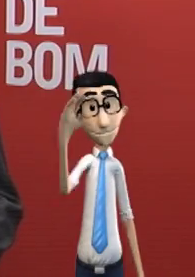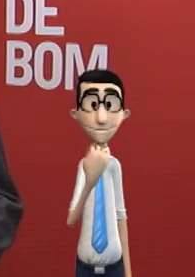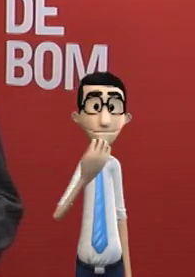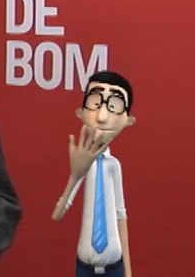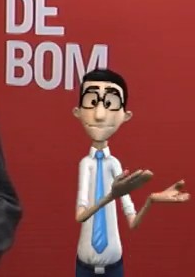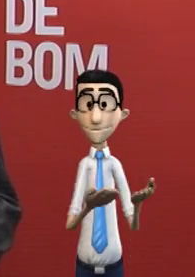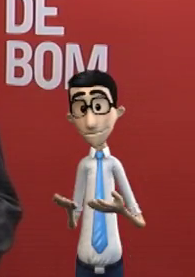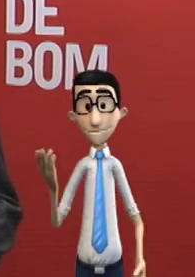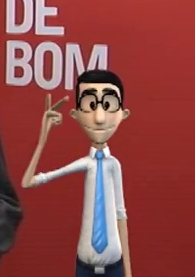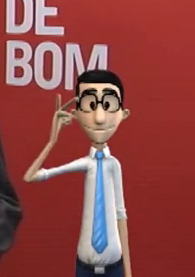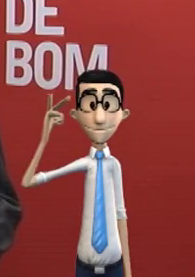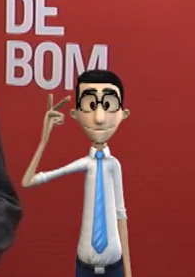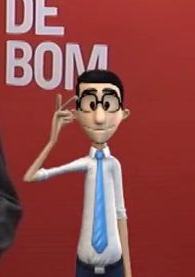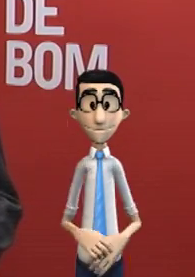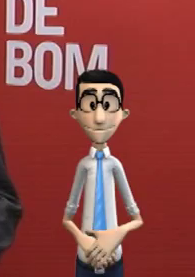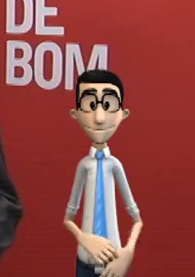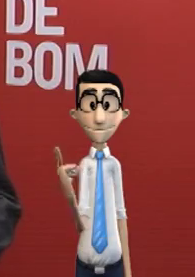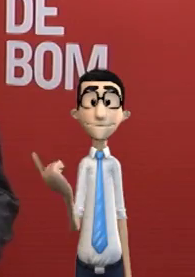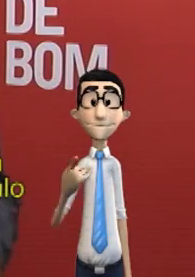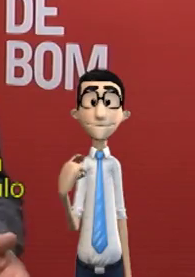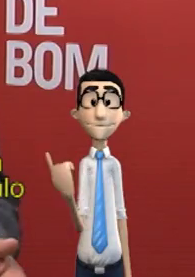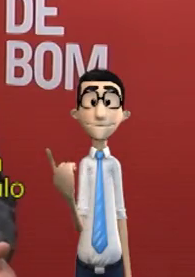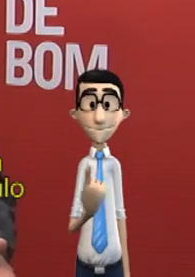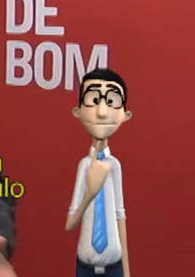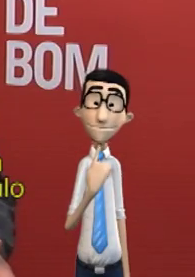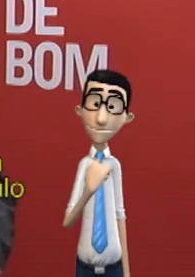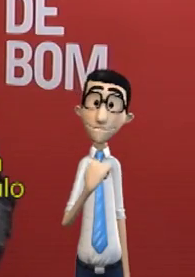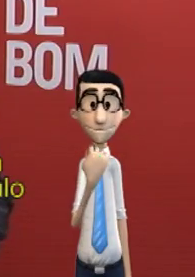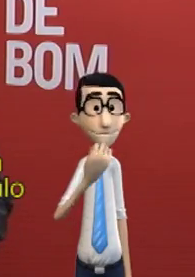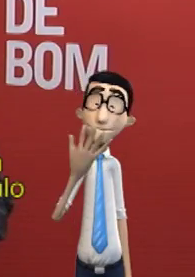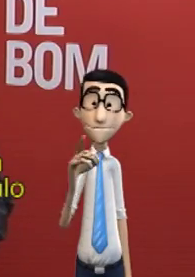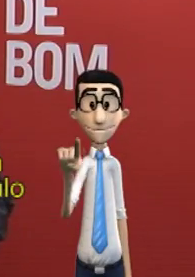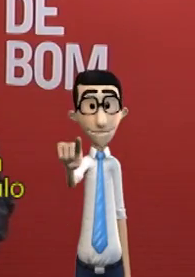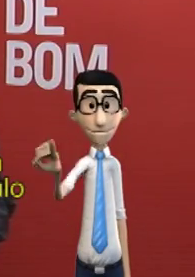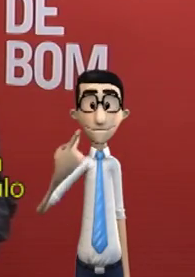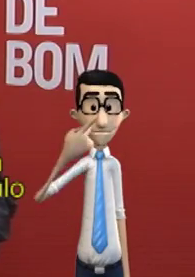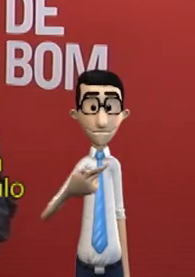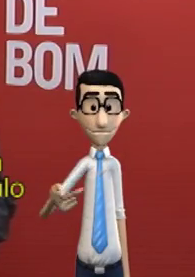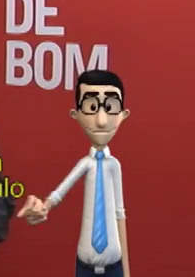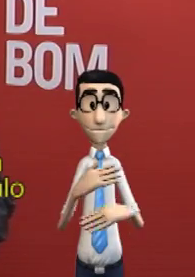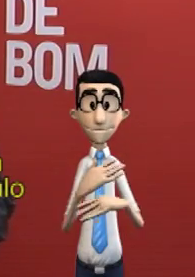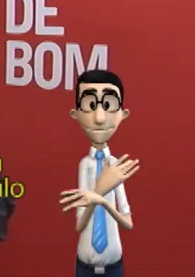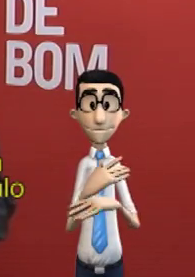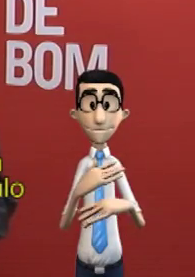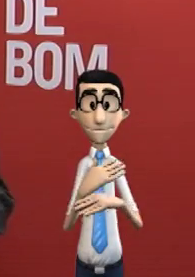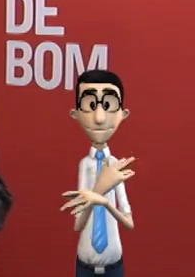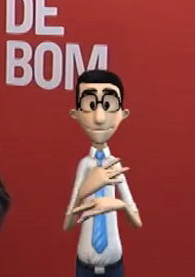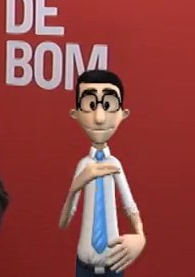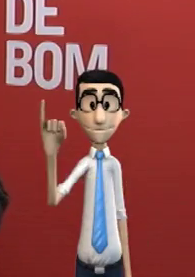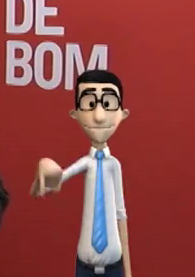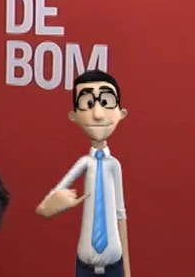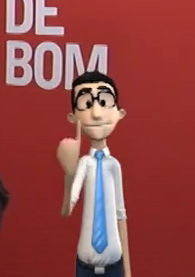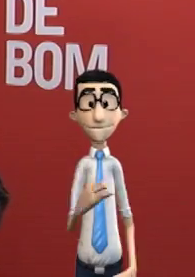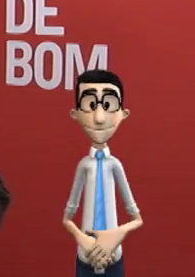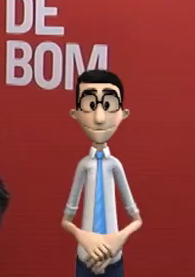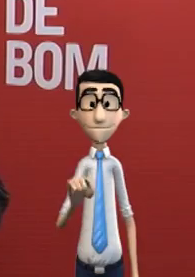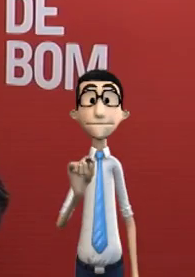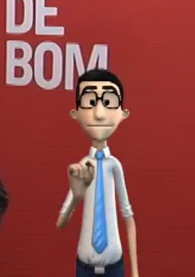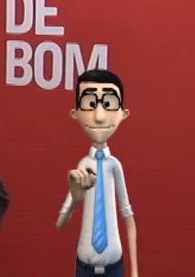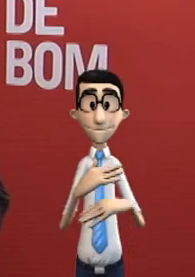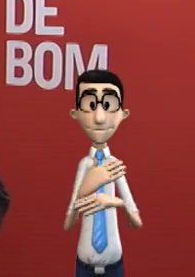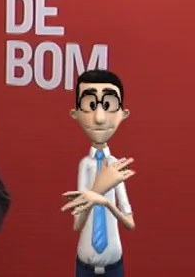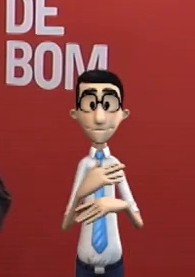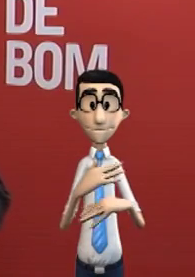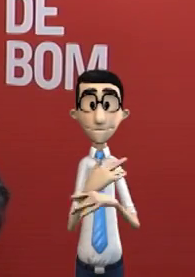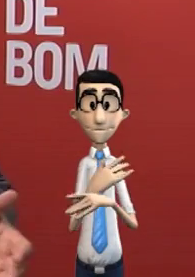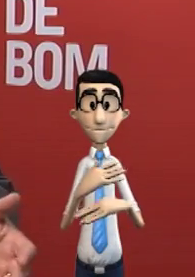Olá, bem-vindo a cidade que é tudo de bom. Nós do São Paulo Convention, Indivisitor de Biro e Visite São Paulo, desejamos a você um bom estado